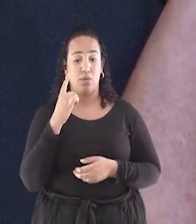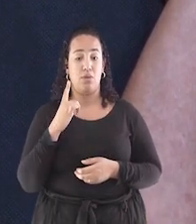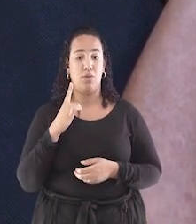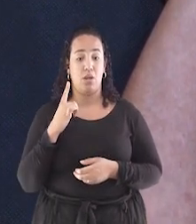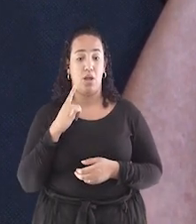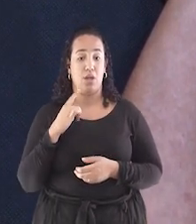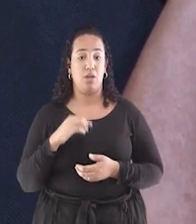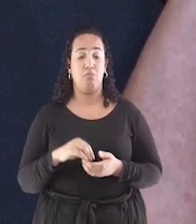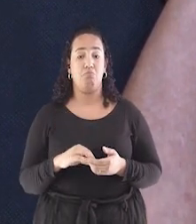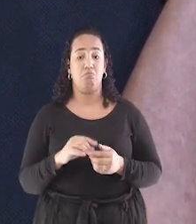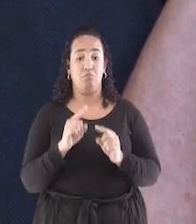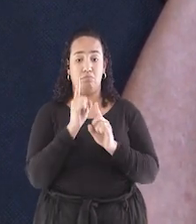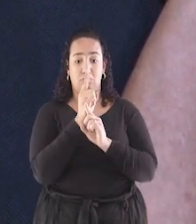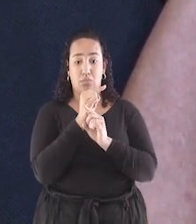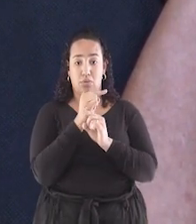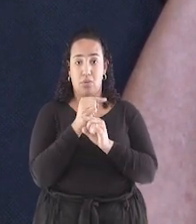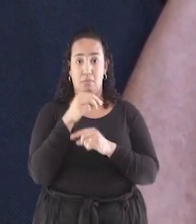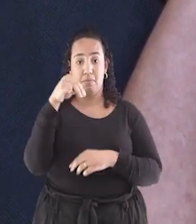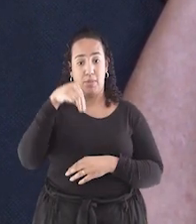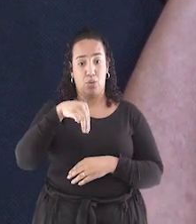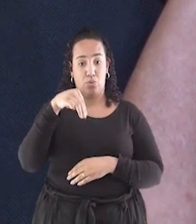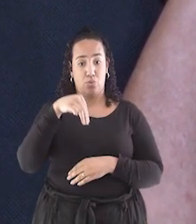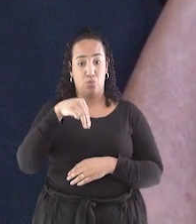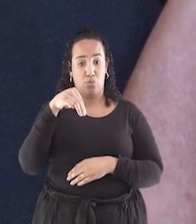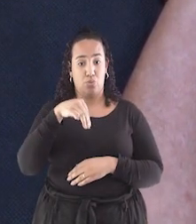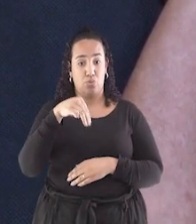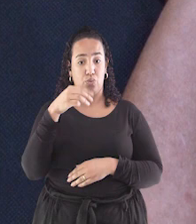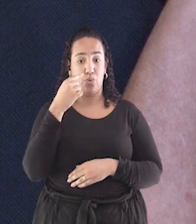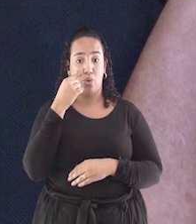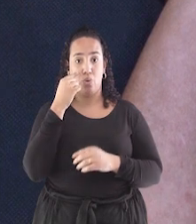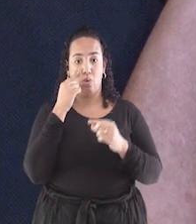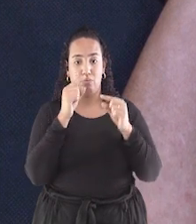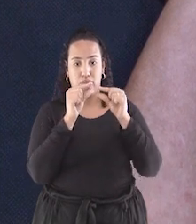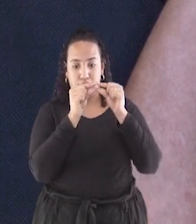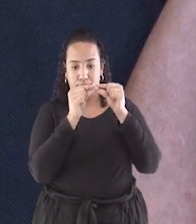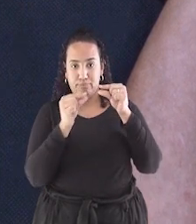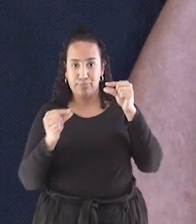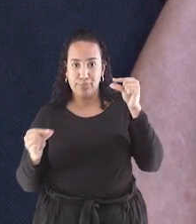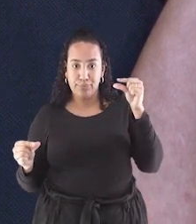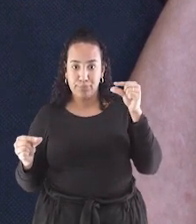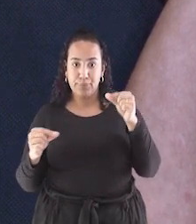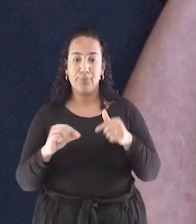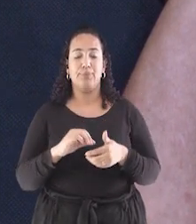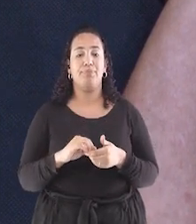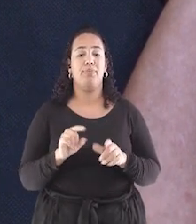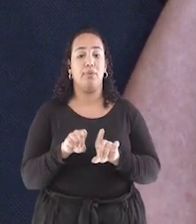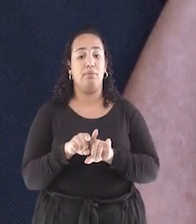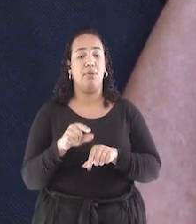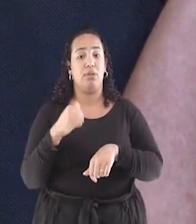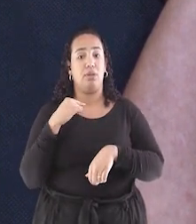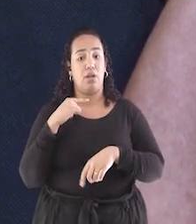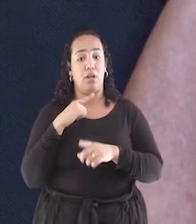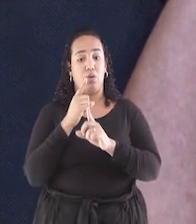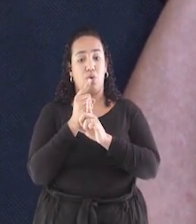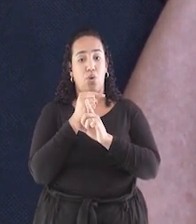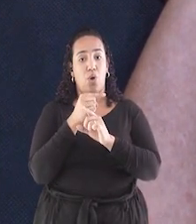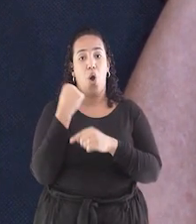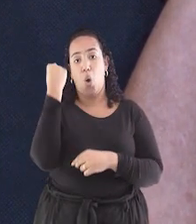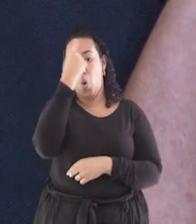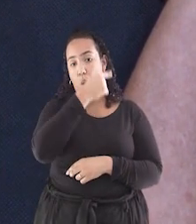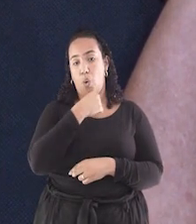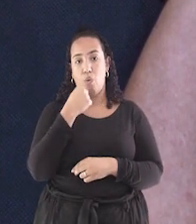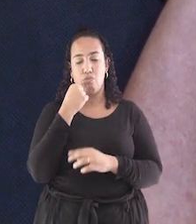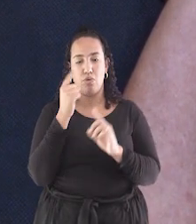ponteiro dos minutos, que é esse maior aqui e comprido. E o ponteiro das horas, esse menor